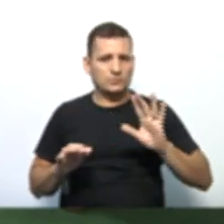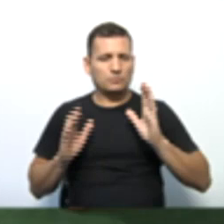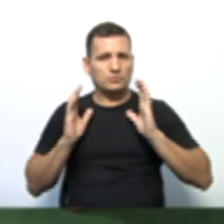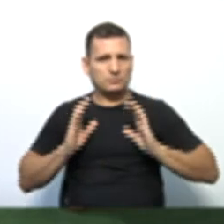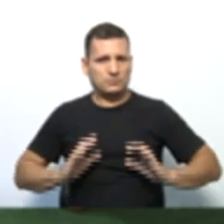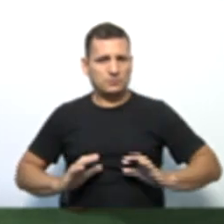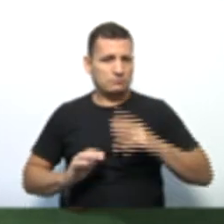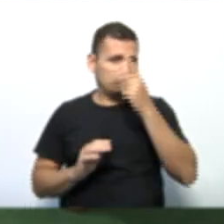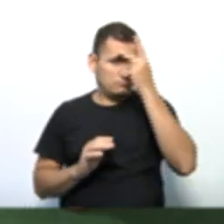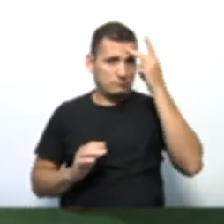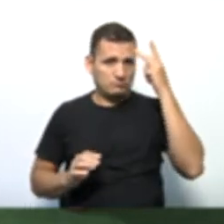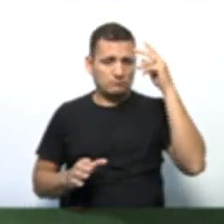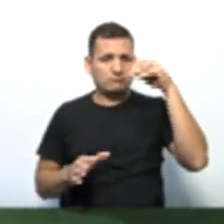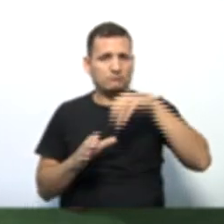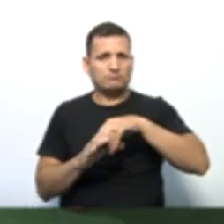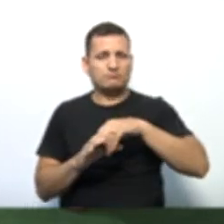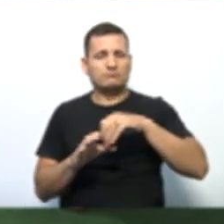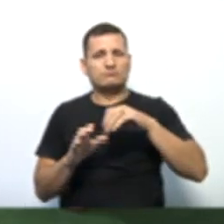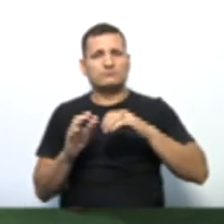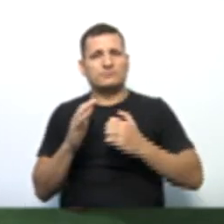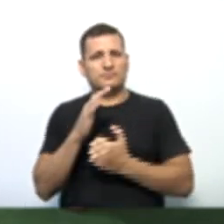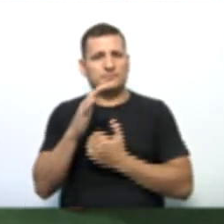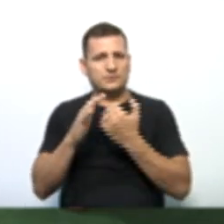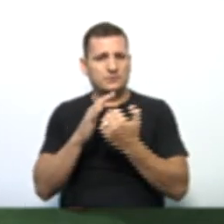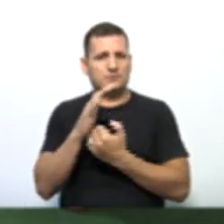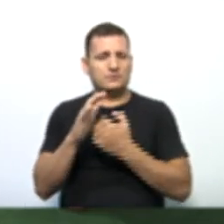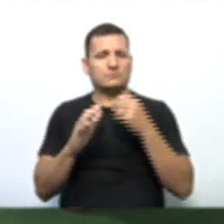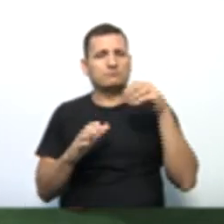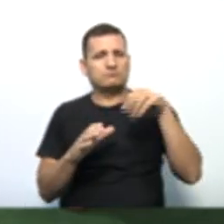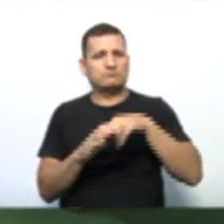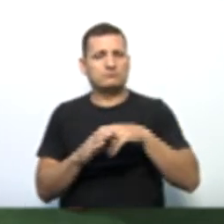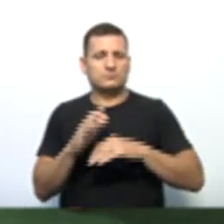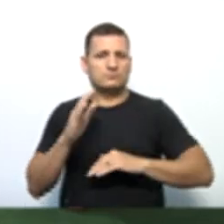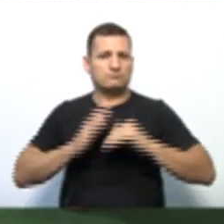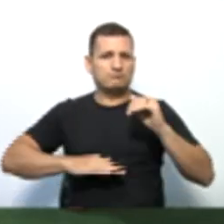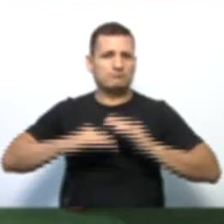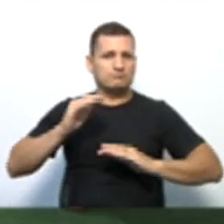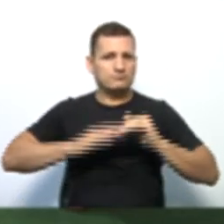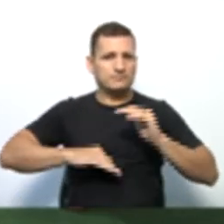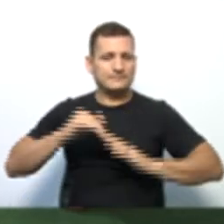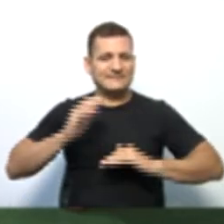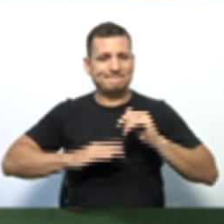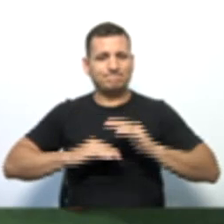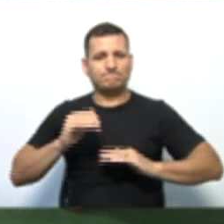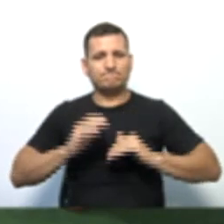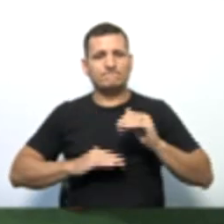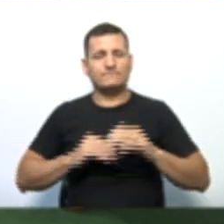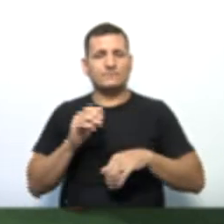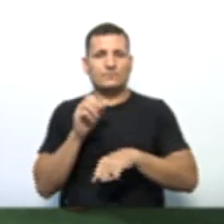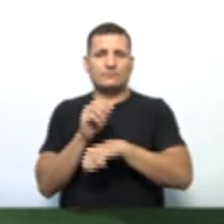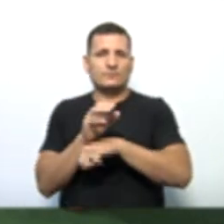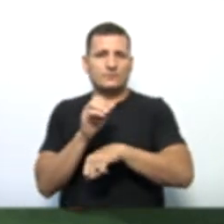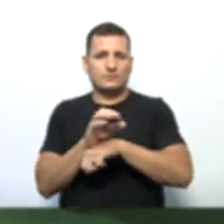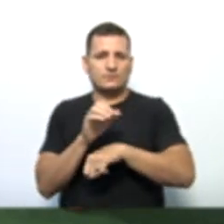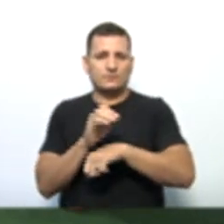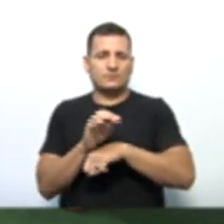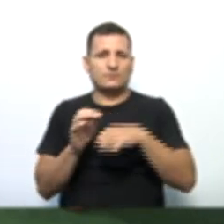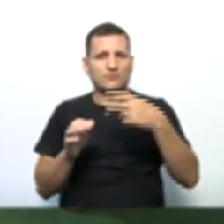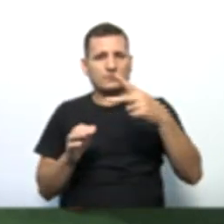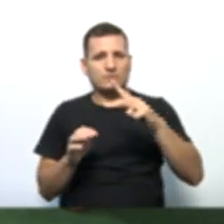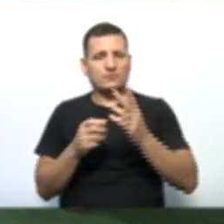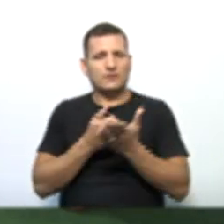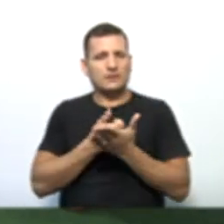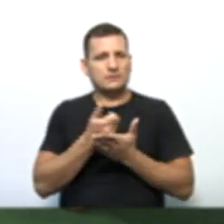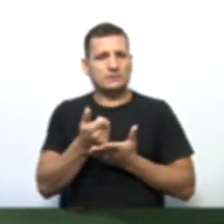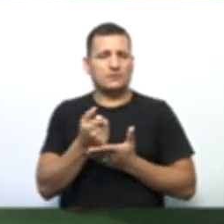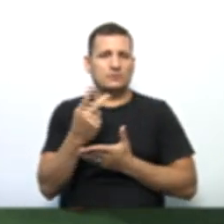das pessoas que fazem parte da empresa ou que fazem parte da classe profissional, para que possa orientar a sua ação, o seu modo